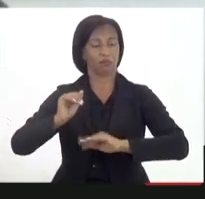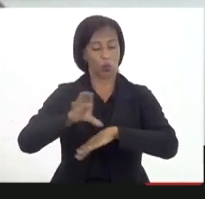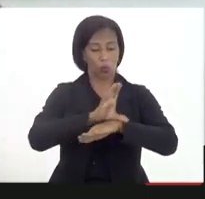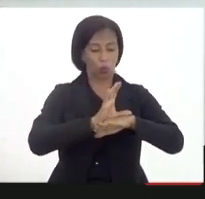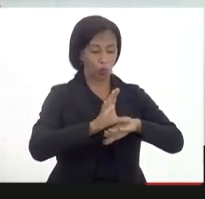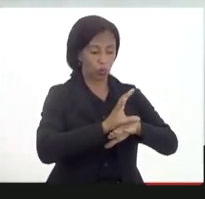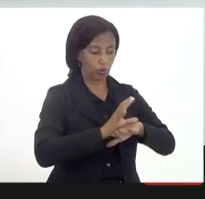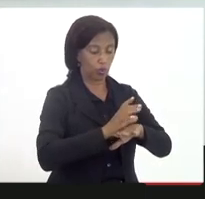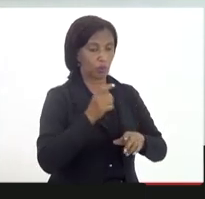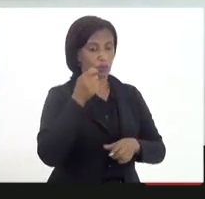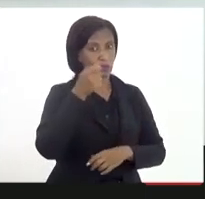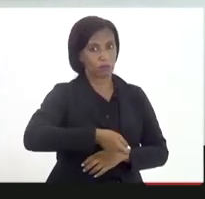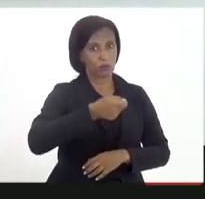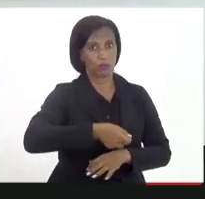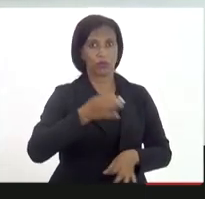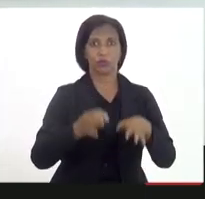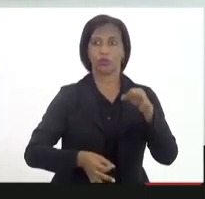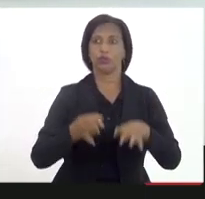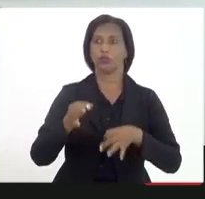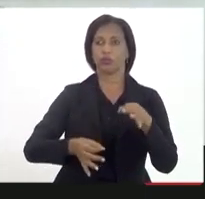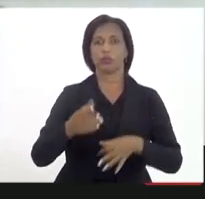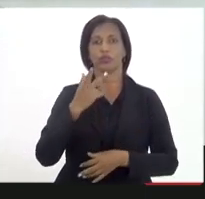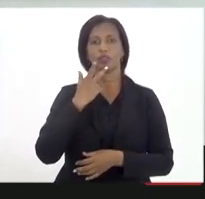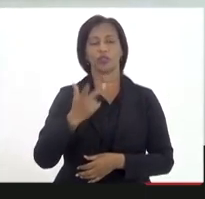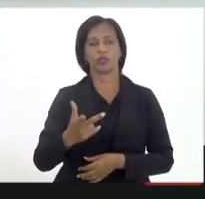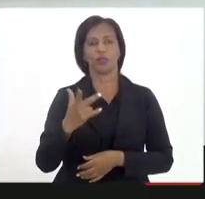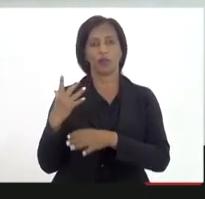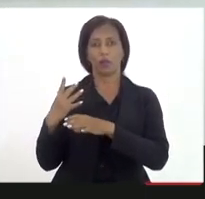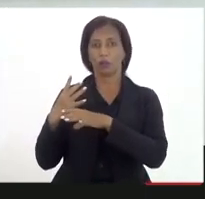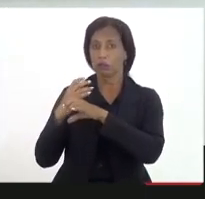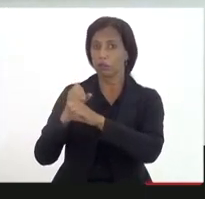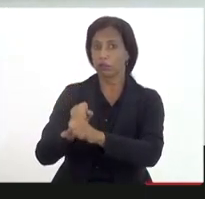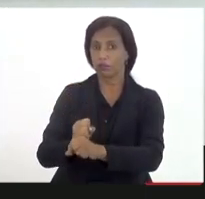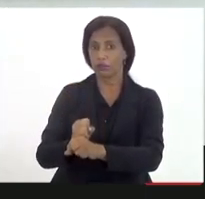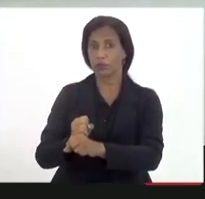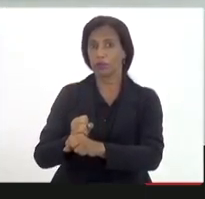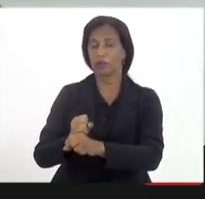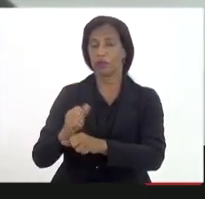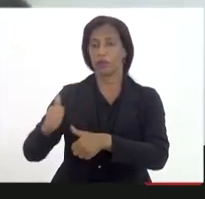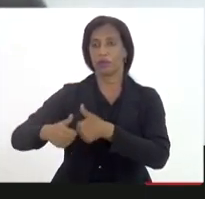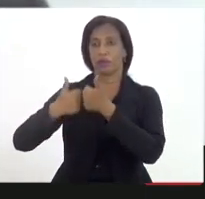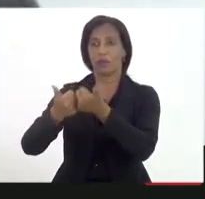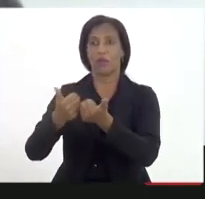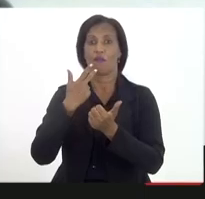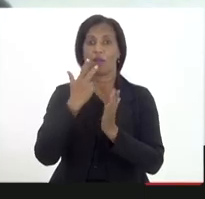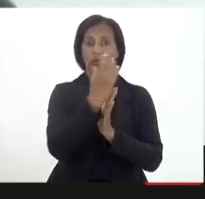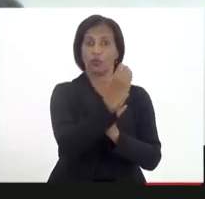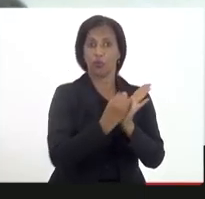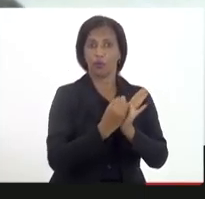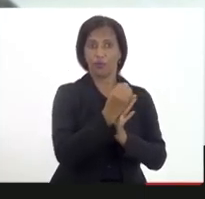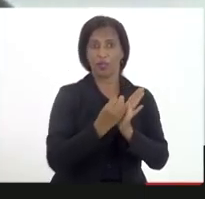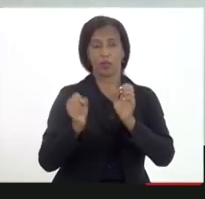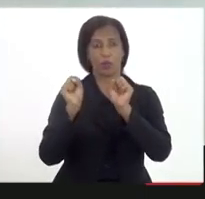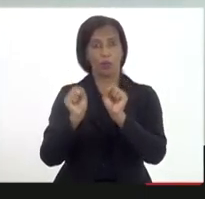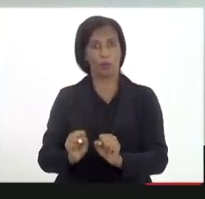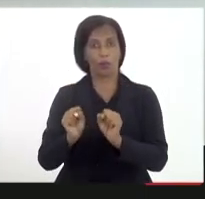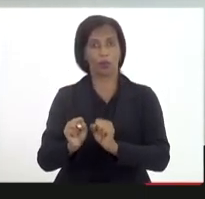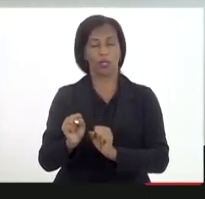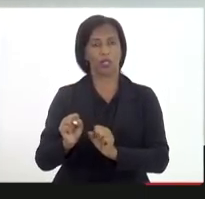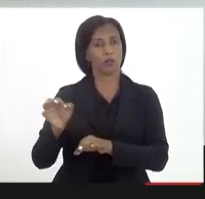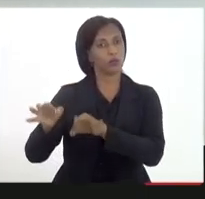funcionar o próprio tribunal de justiça e a gente tá falando da prestação jurisdicional o que é o pão de ofício do Poder Judiciário